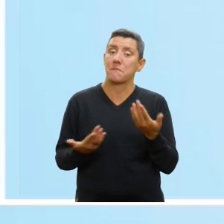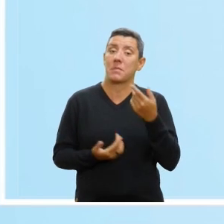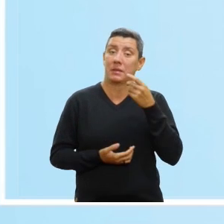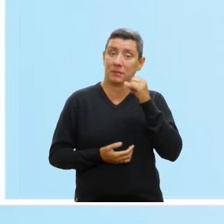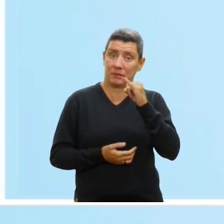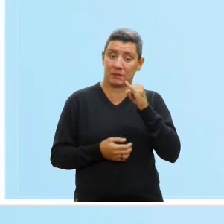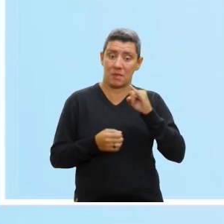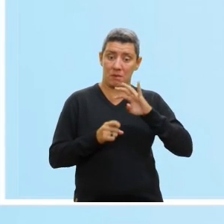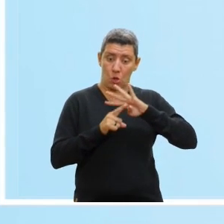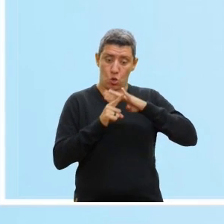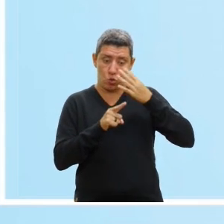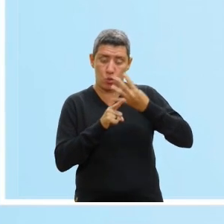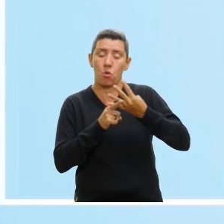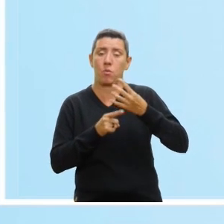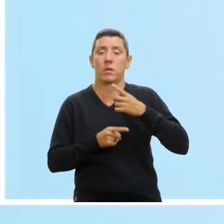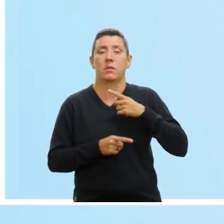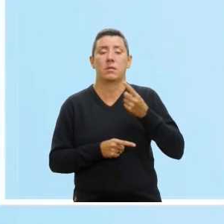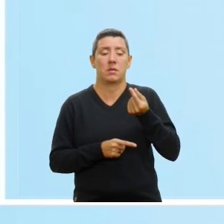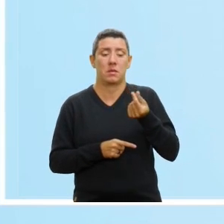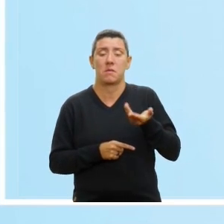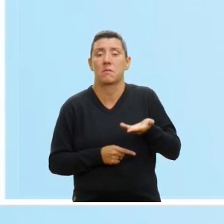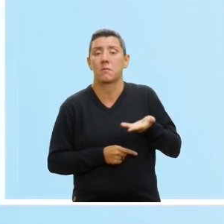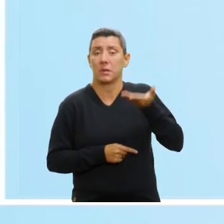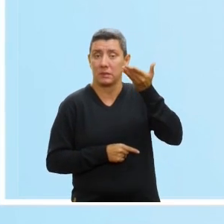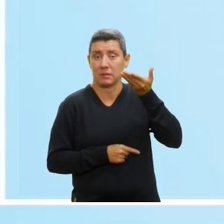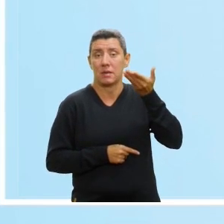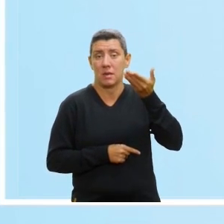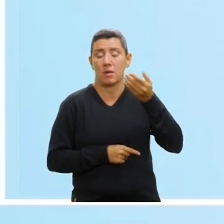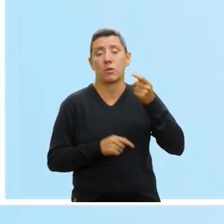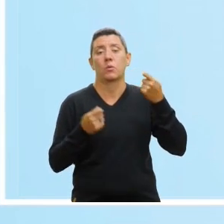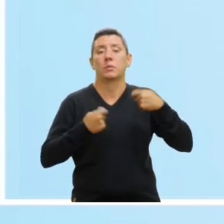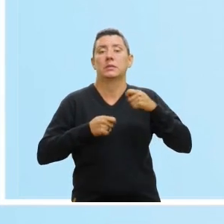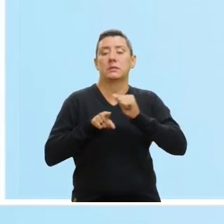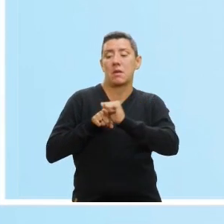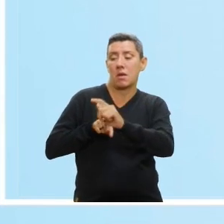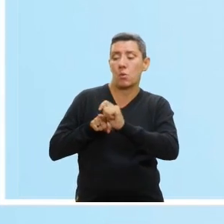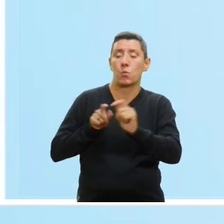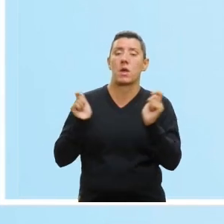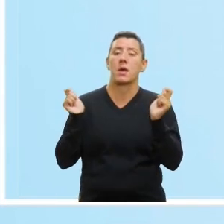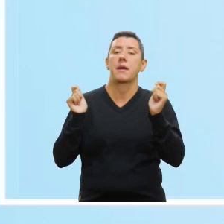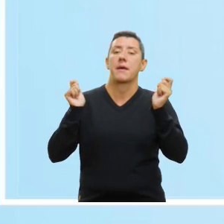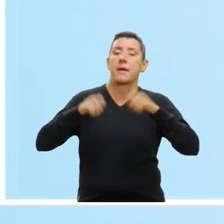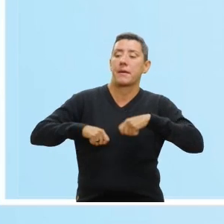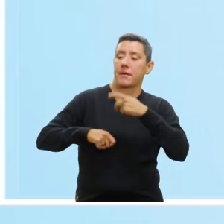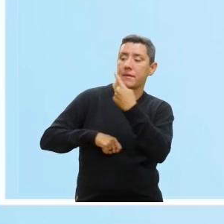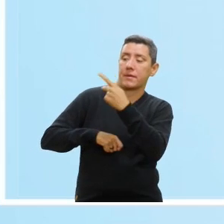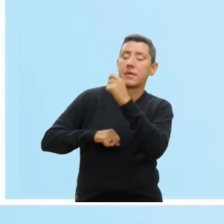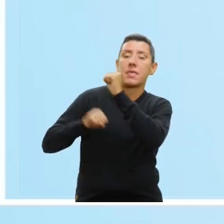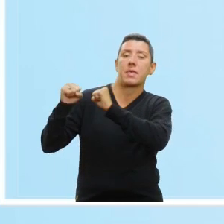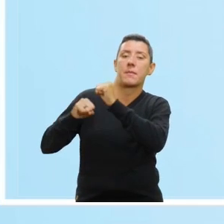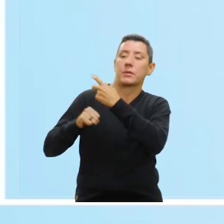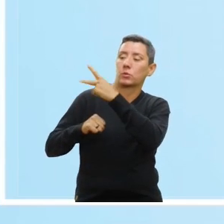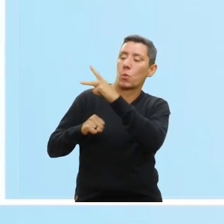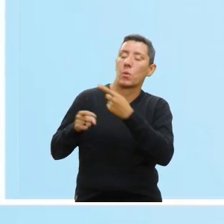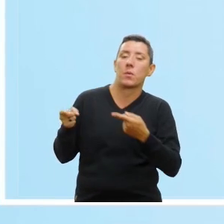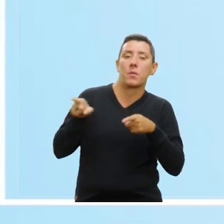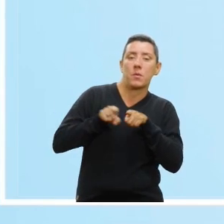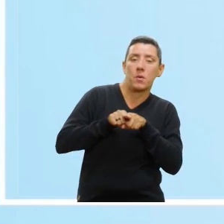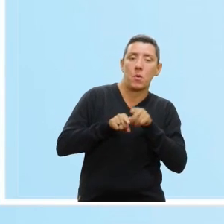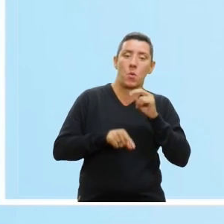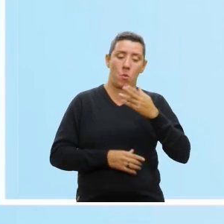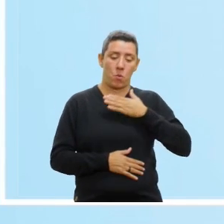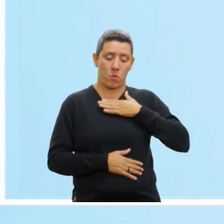de fibra. Então, uma empresa, para utilizar a fibra, ela aluga a capacidade de outras empresas, ou ela aluga a própria fibra, né? A gente chama de a